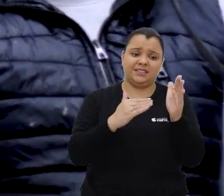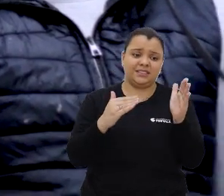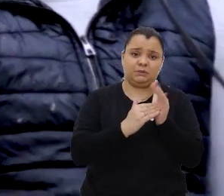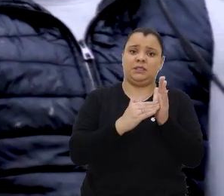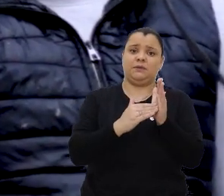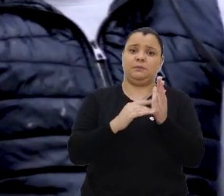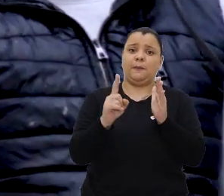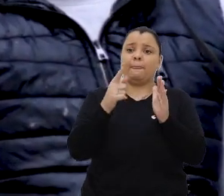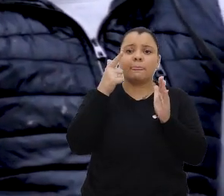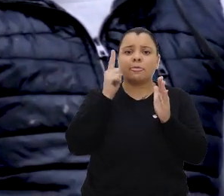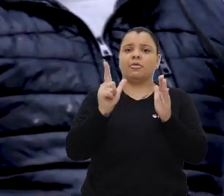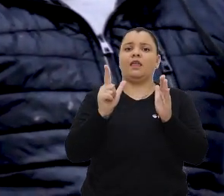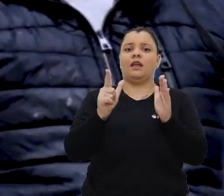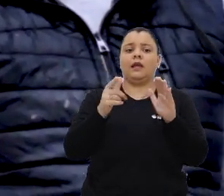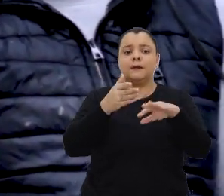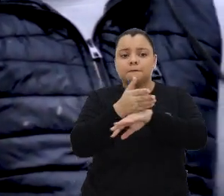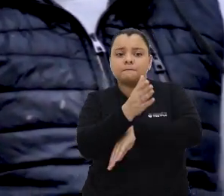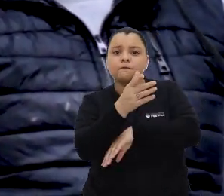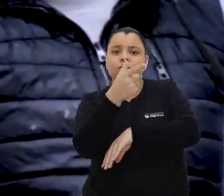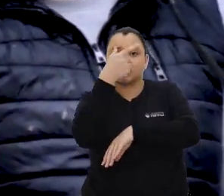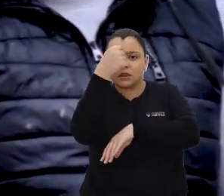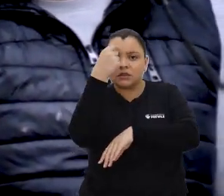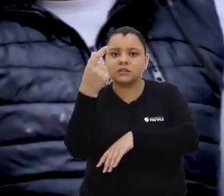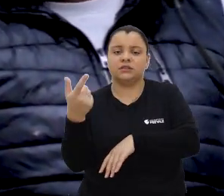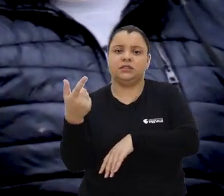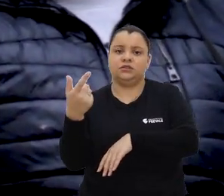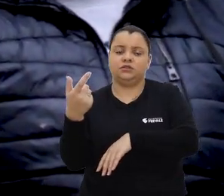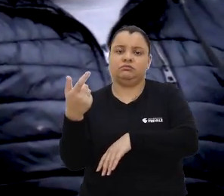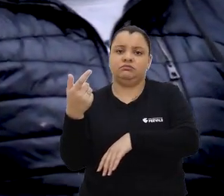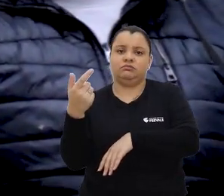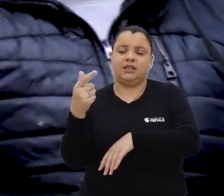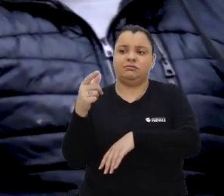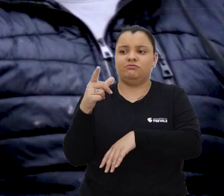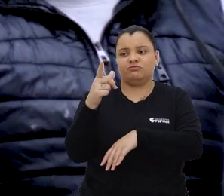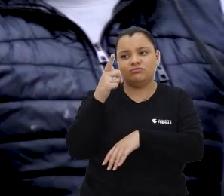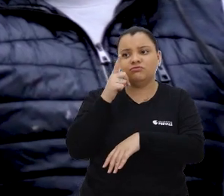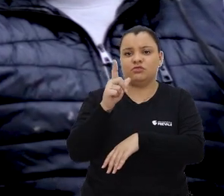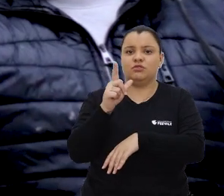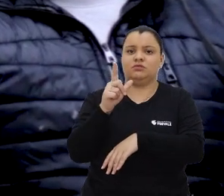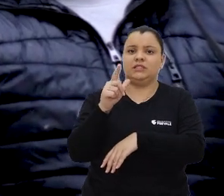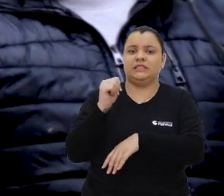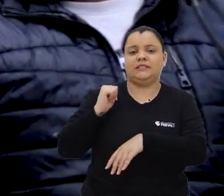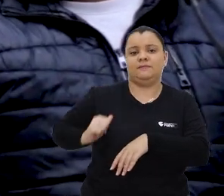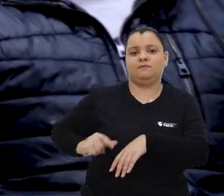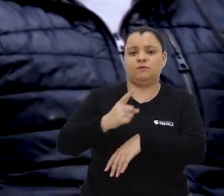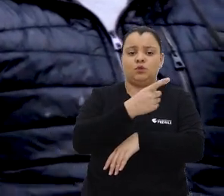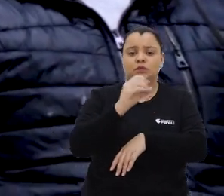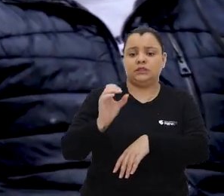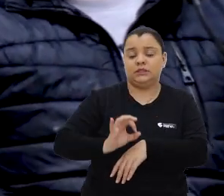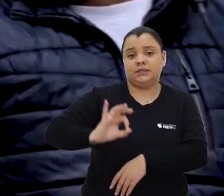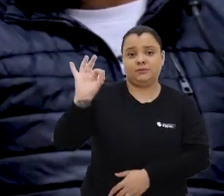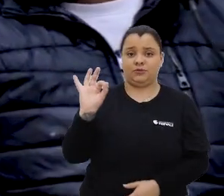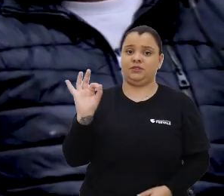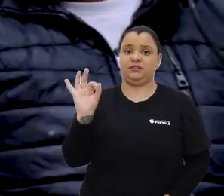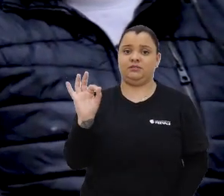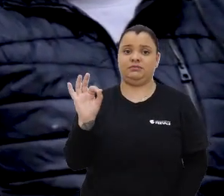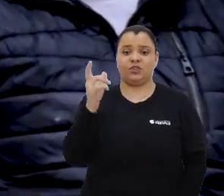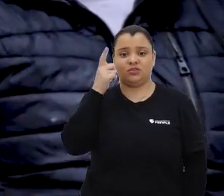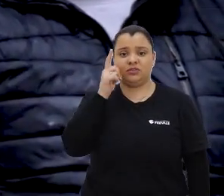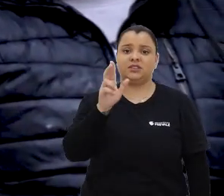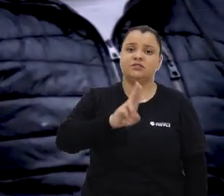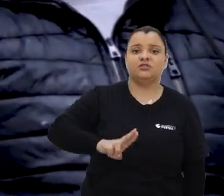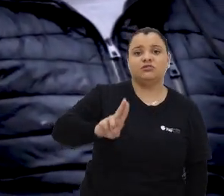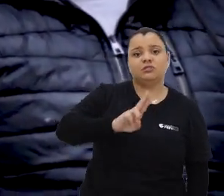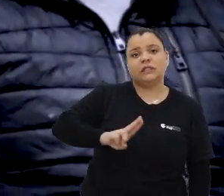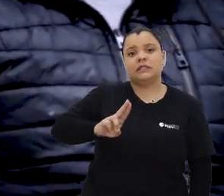não conseguir ingressar daqui a pouco numa universidade, que eu conseguisse bolsa 100%, então que eu conseguisse utilizar esse benefício